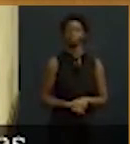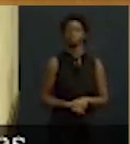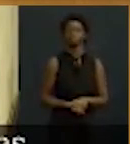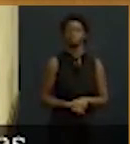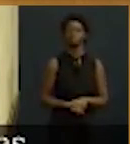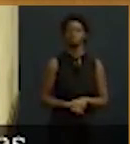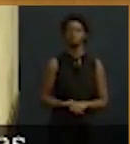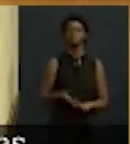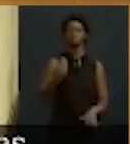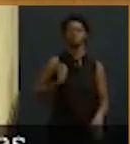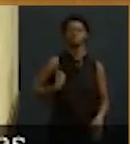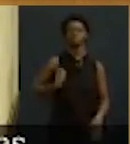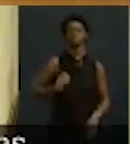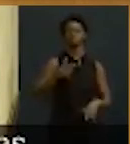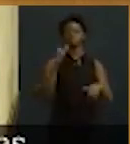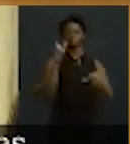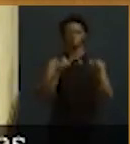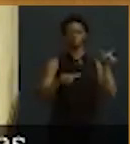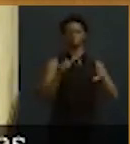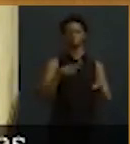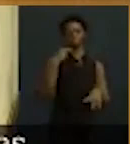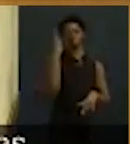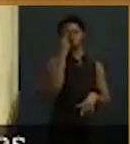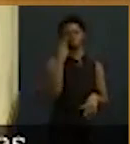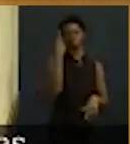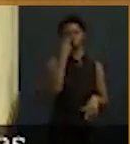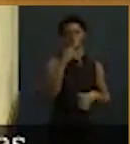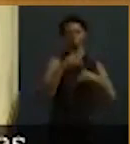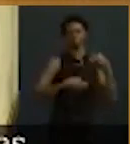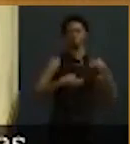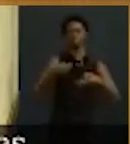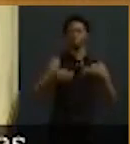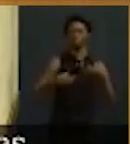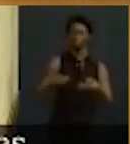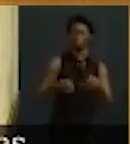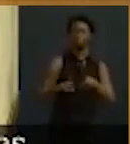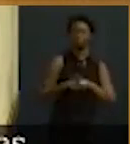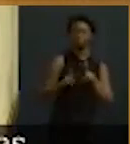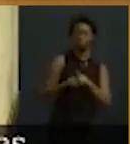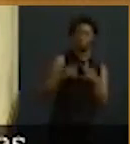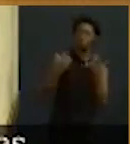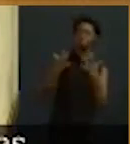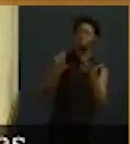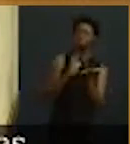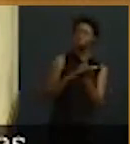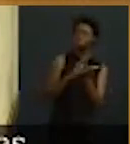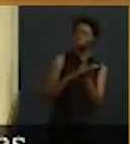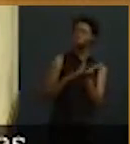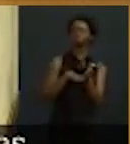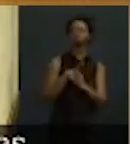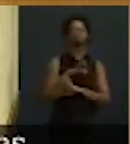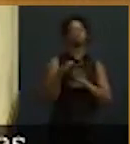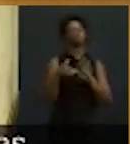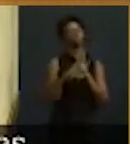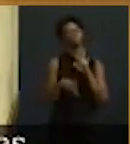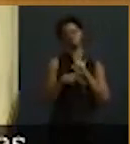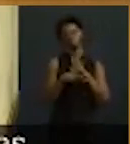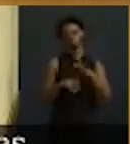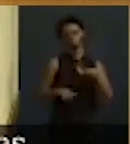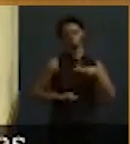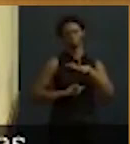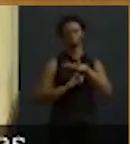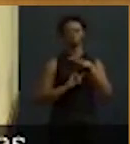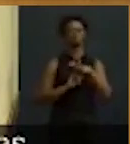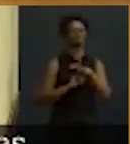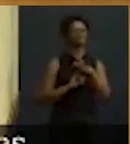destacando a presença dos promotores e procuradores de justiça que foram aqui agraciados, todos membros valorosos desta